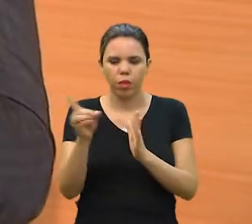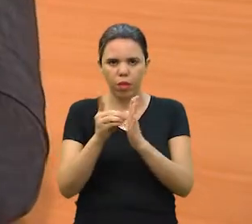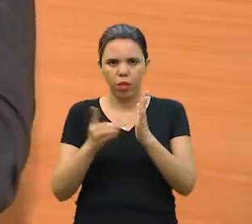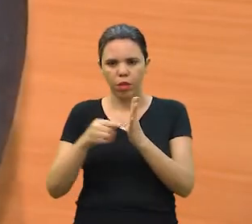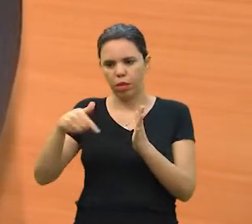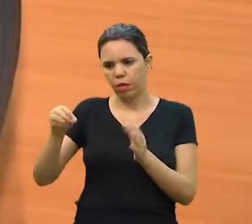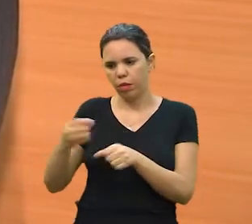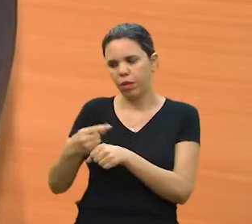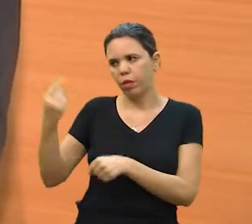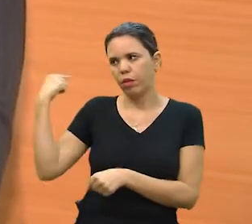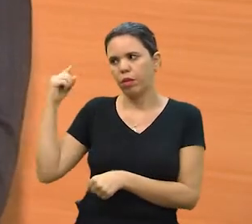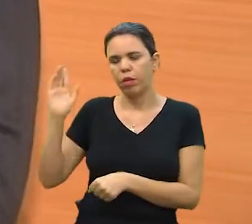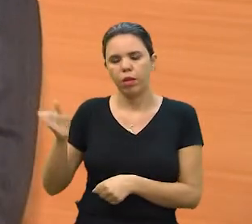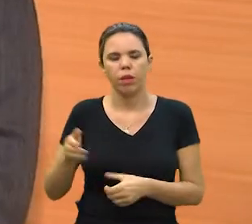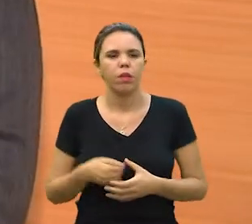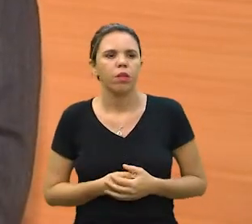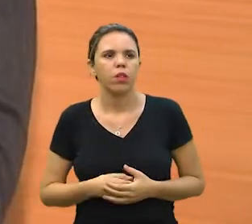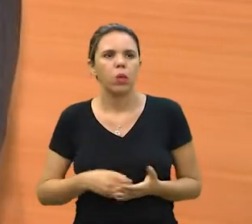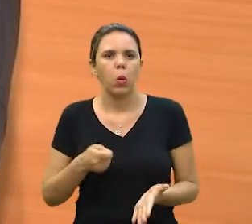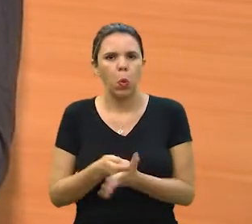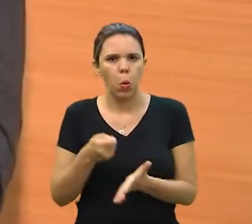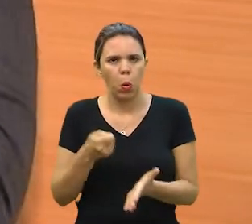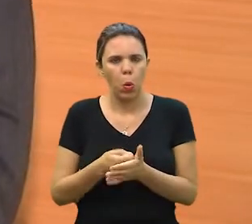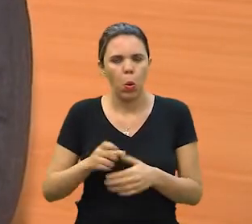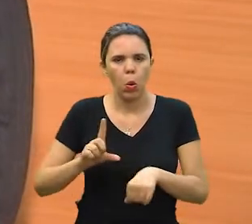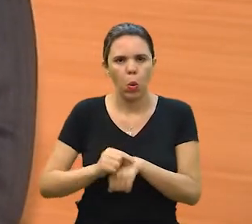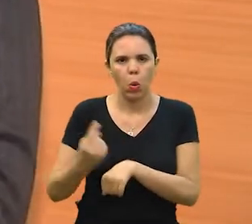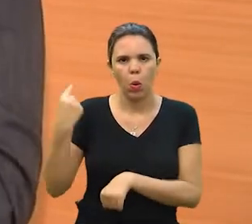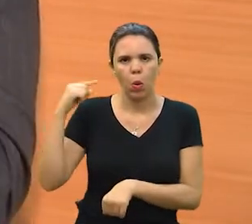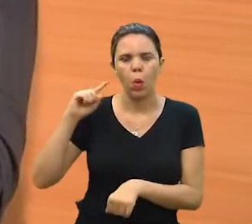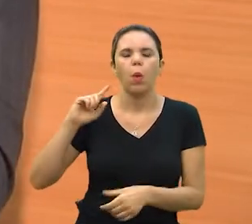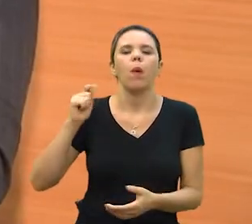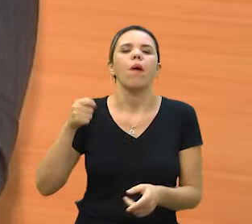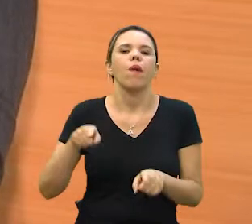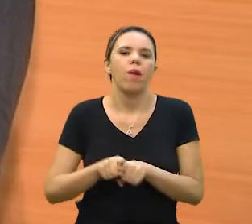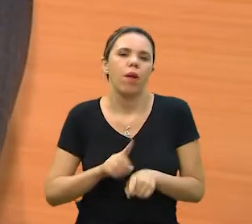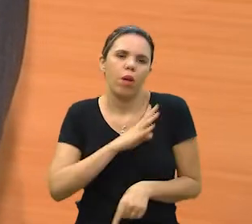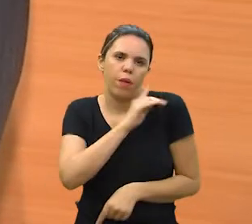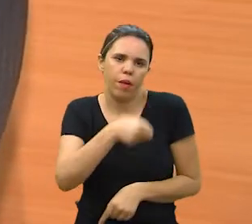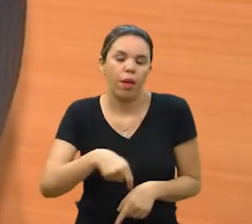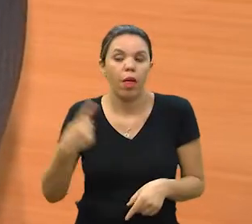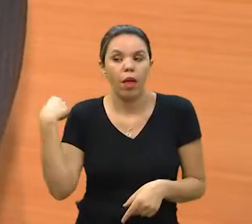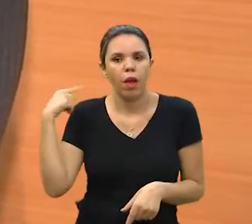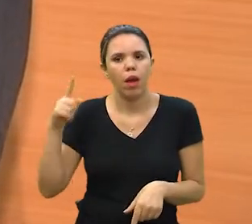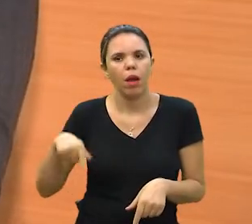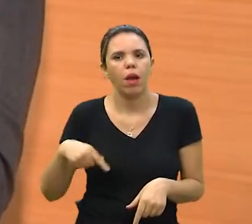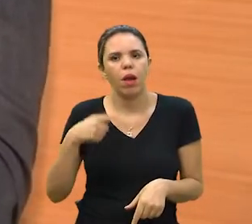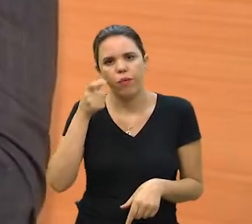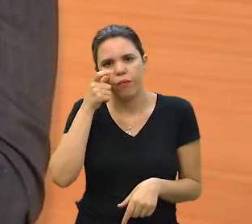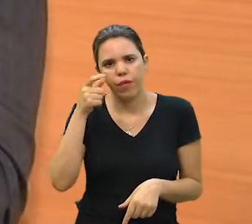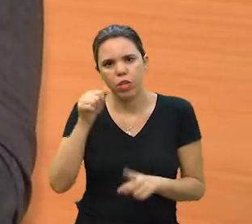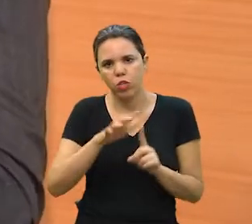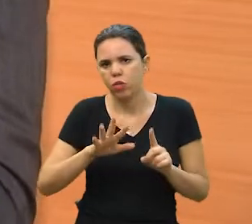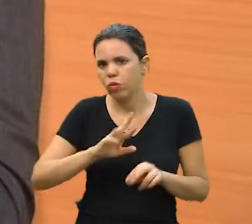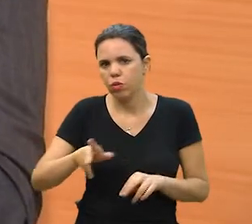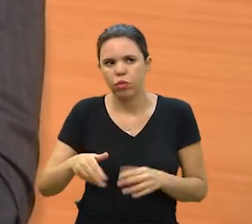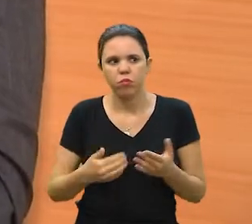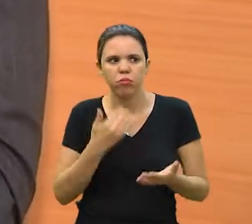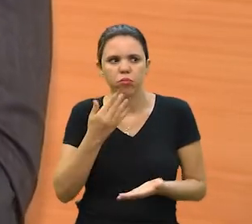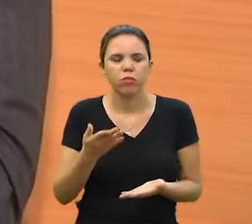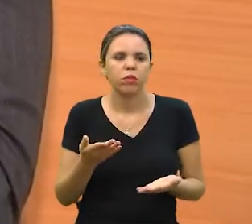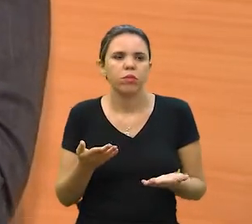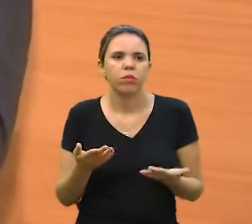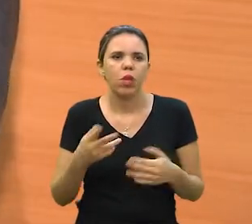de 70, que era já um regime comunista como é, mas eles vendo que a sociedade não